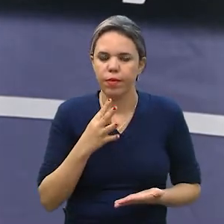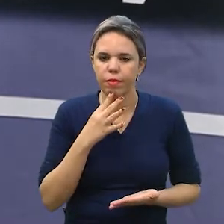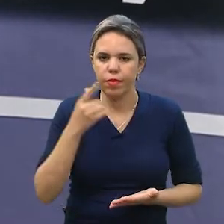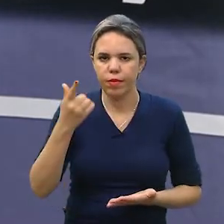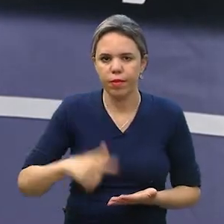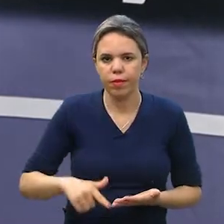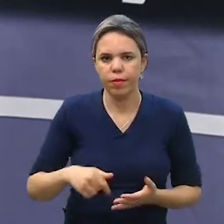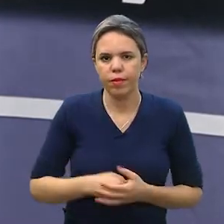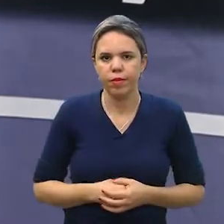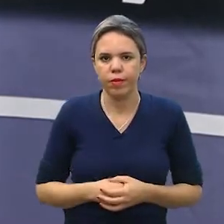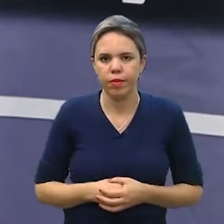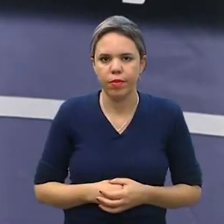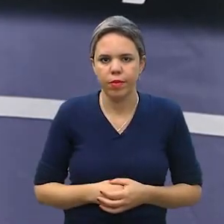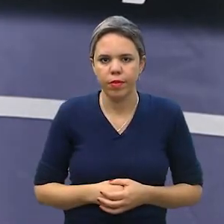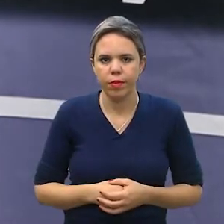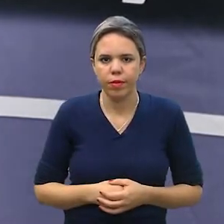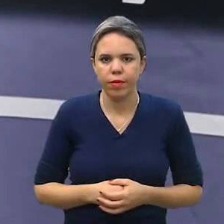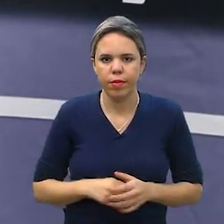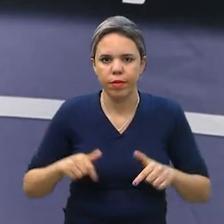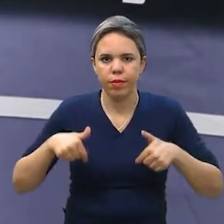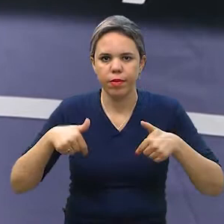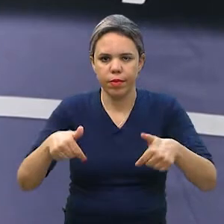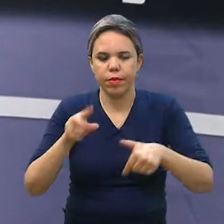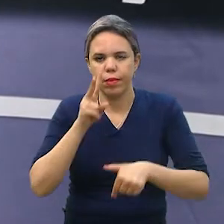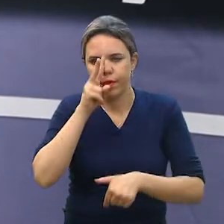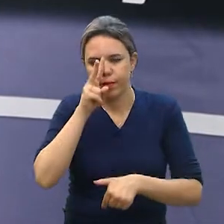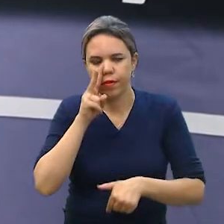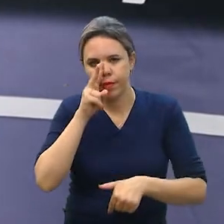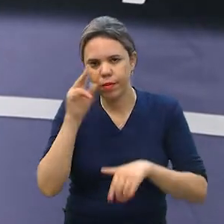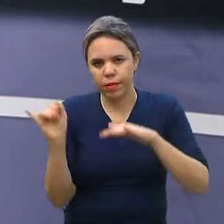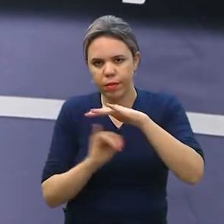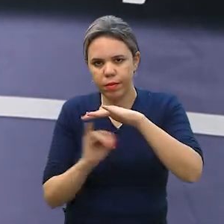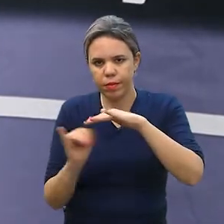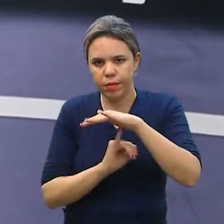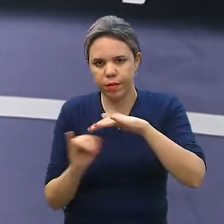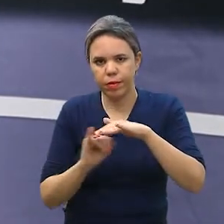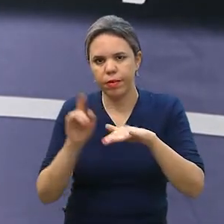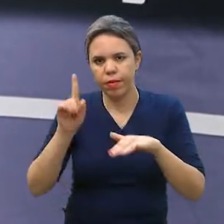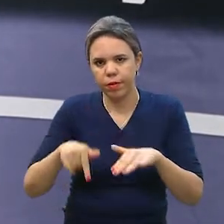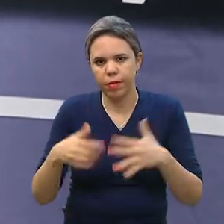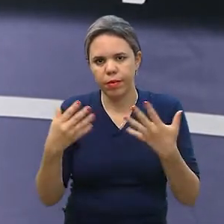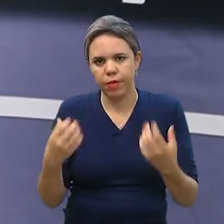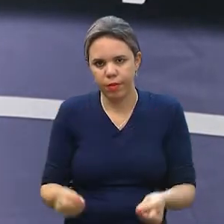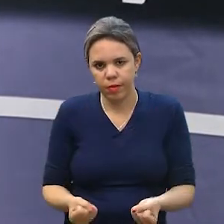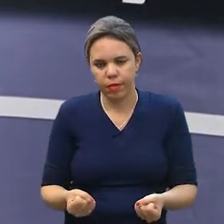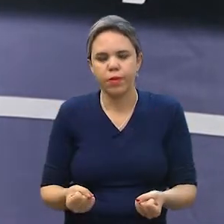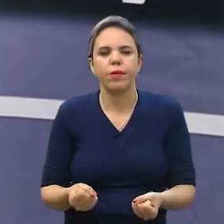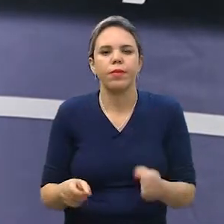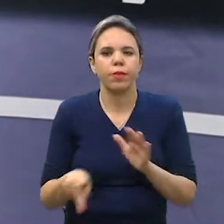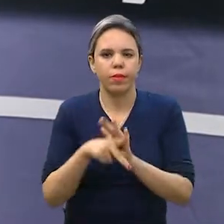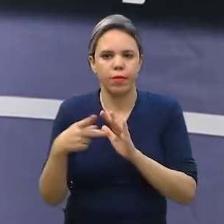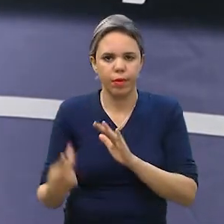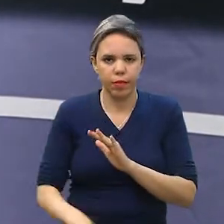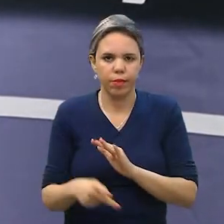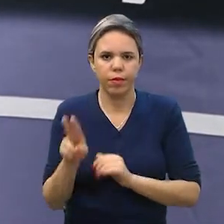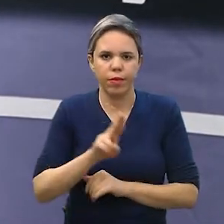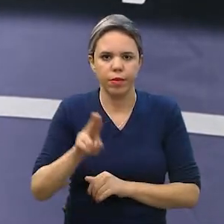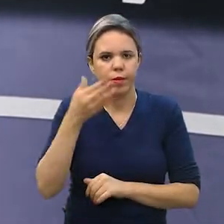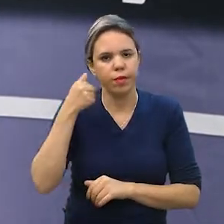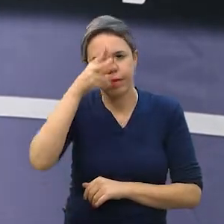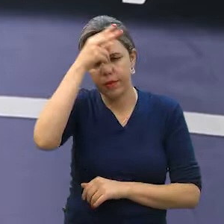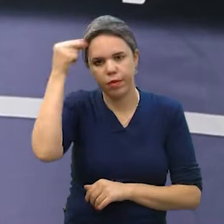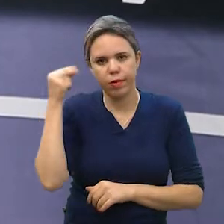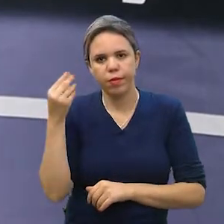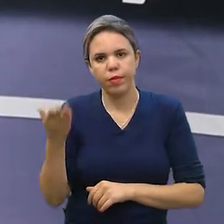mais um deles, que é a Ação Forte, essa ONG que é reconhecida como entidade de utilidade